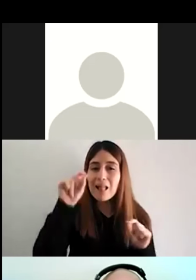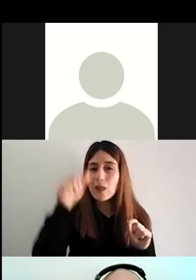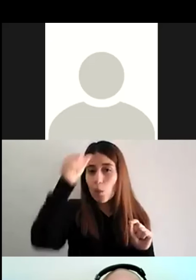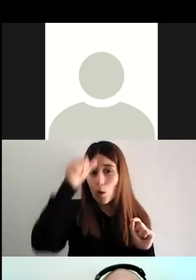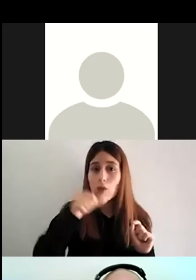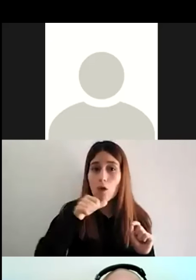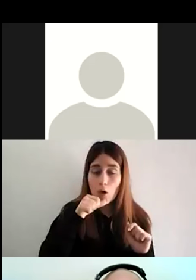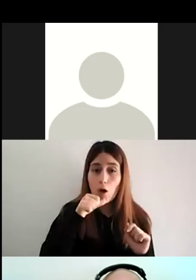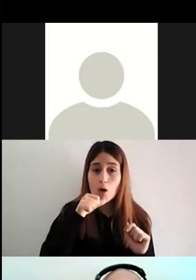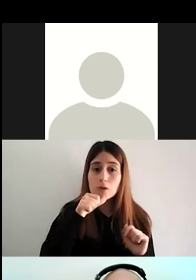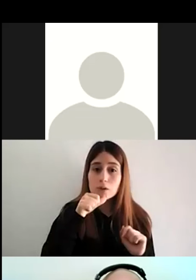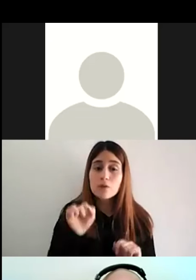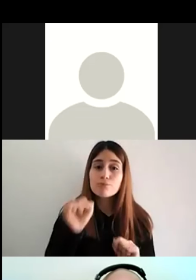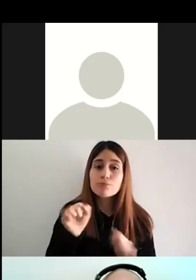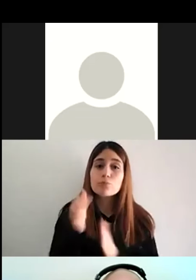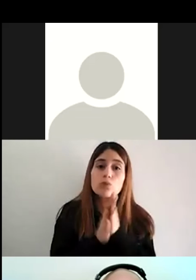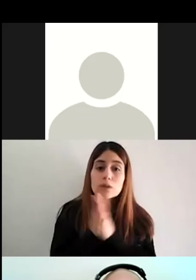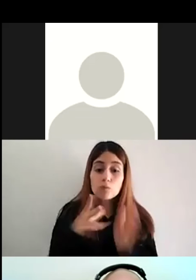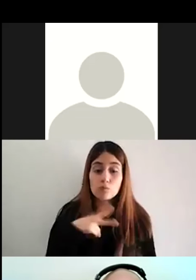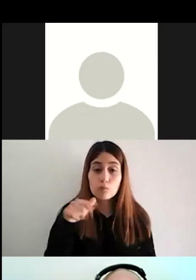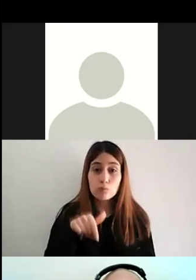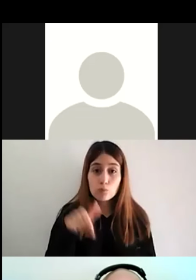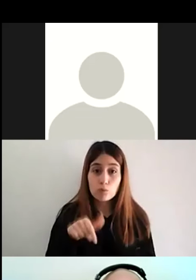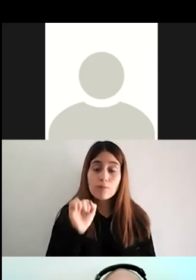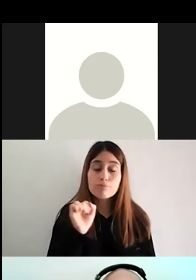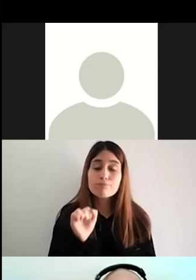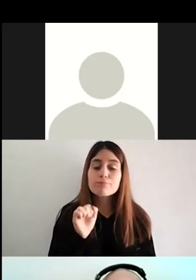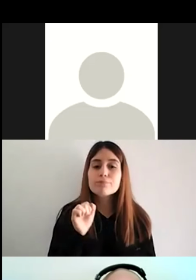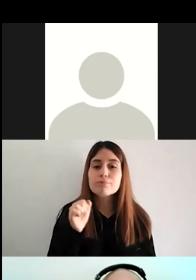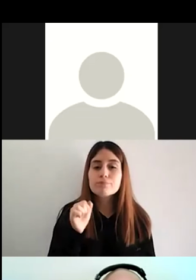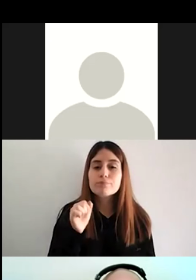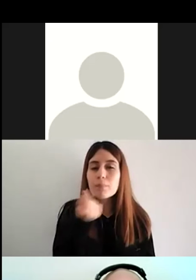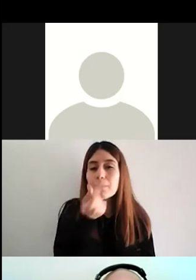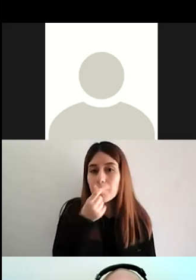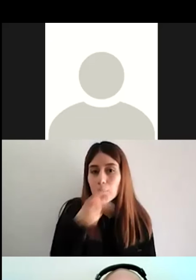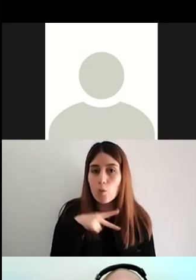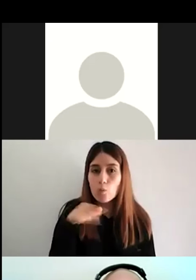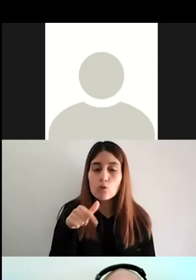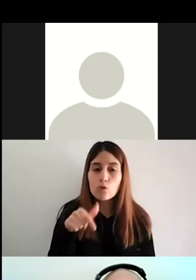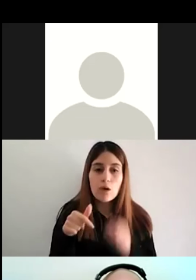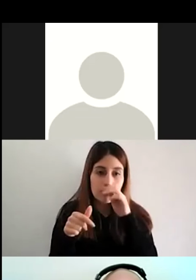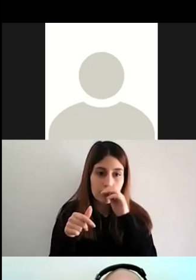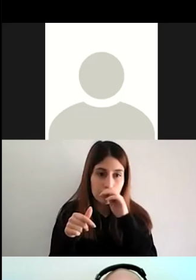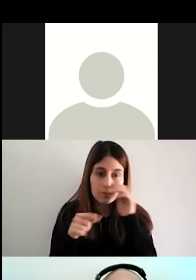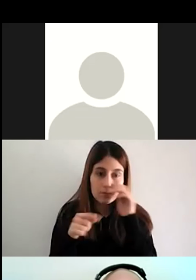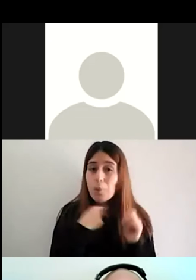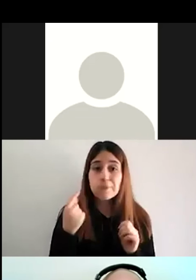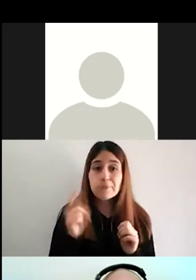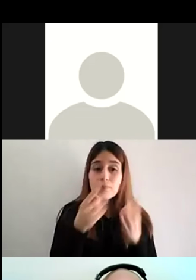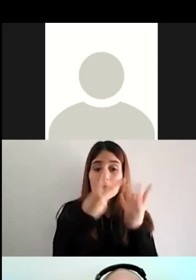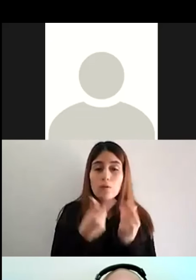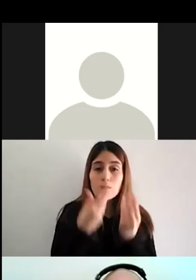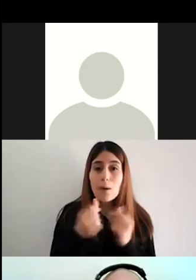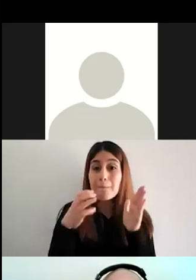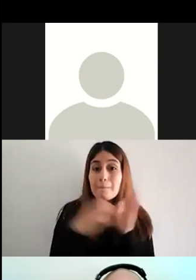rosa, que é da utilização em Portugal, dos consumos de medicamentos em Portugal, não permite esta contabilização por marca